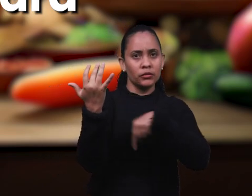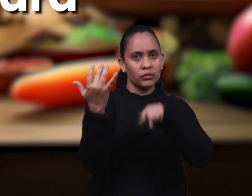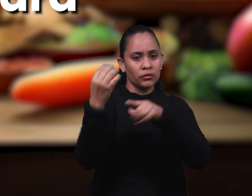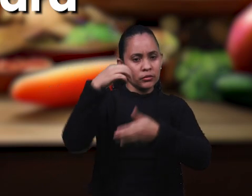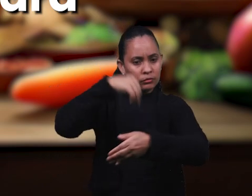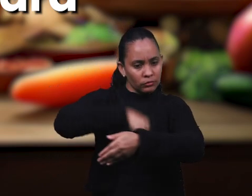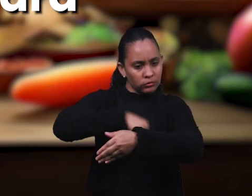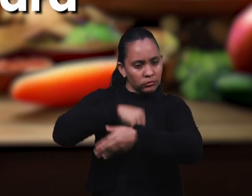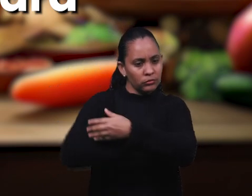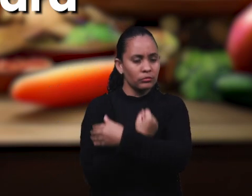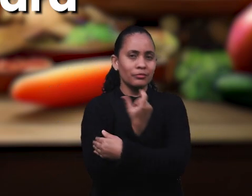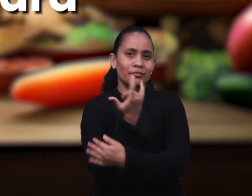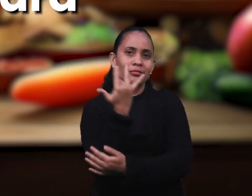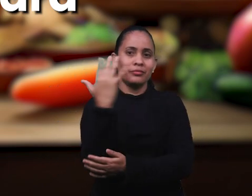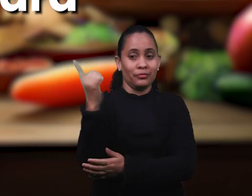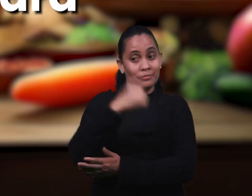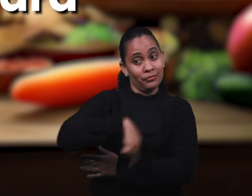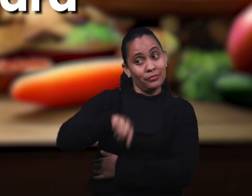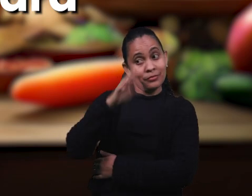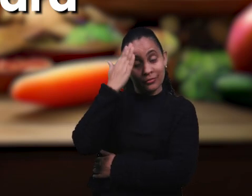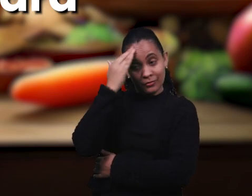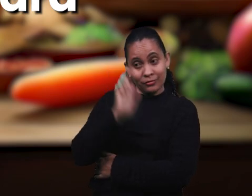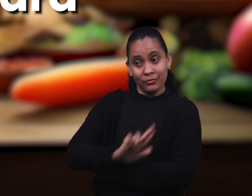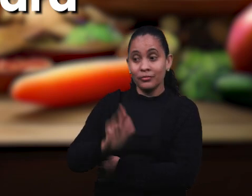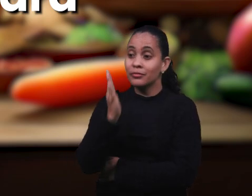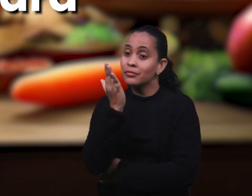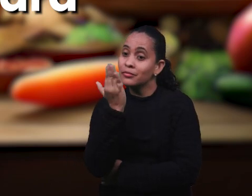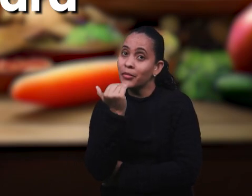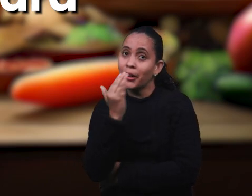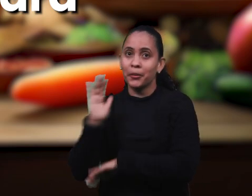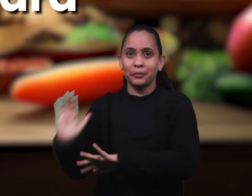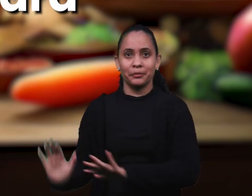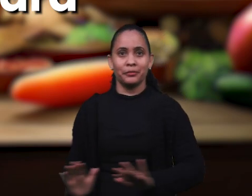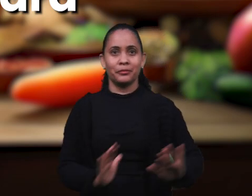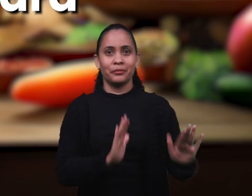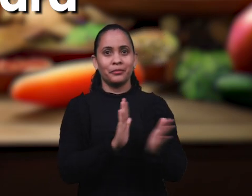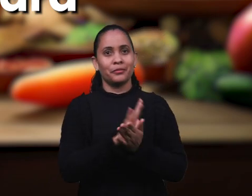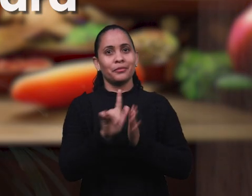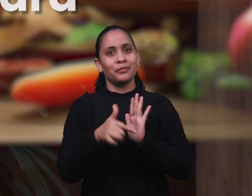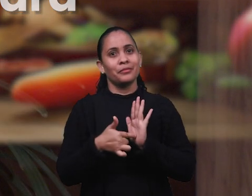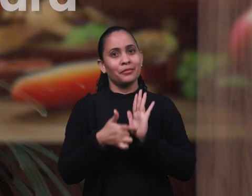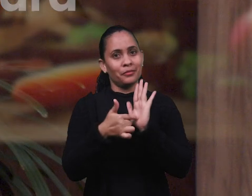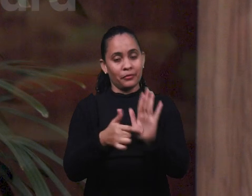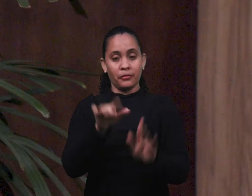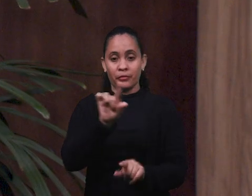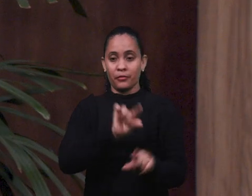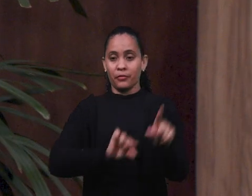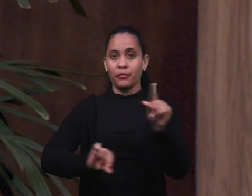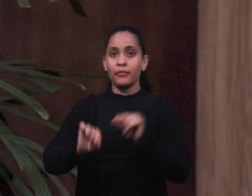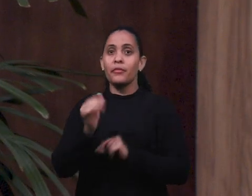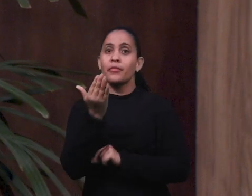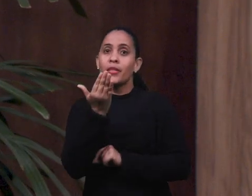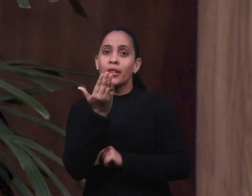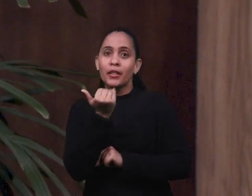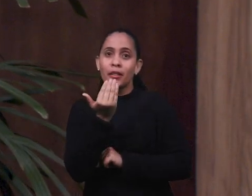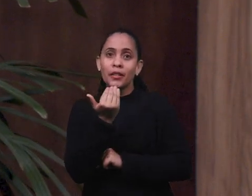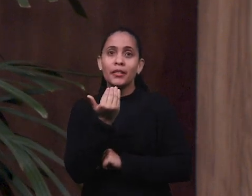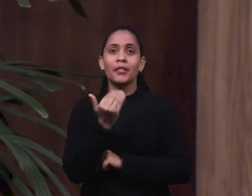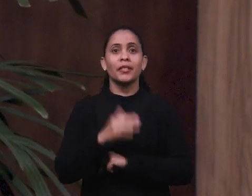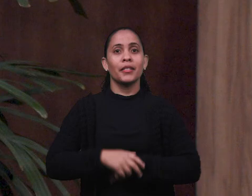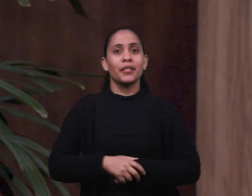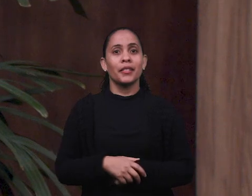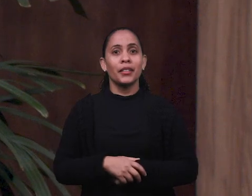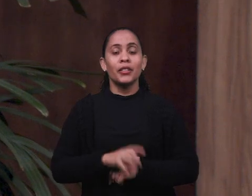dê semente, ser-vos-á para mantimento. Queridos, na Bíblia, a escolha dos alimentos envolve